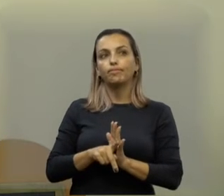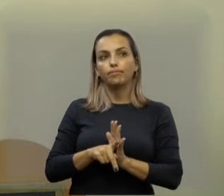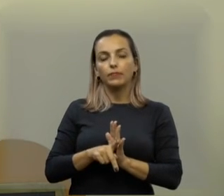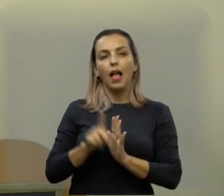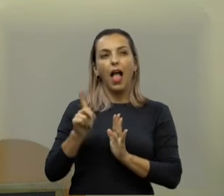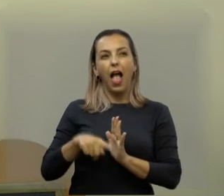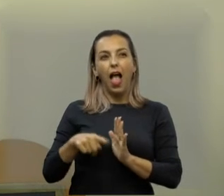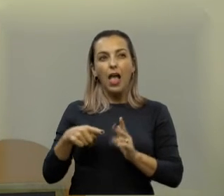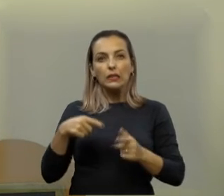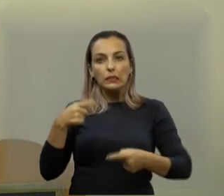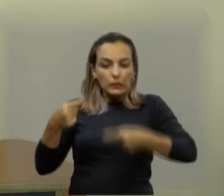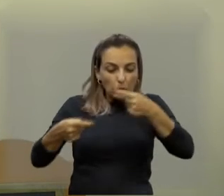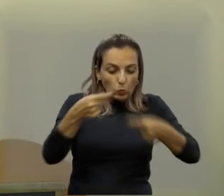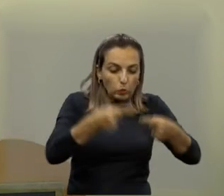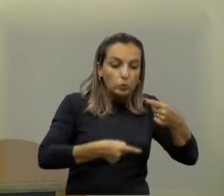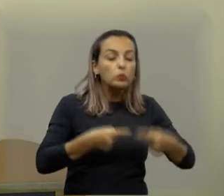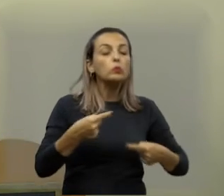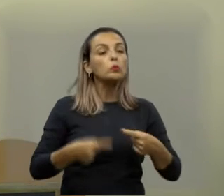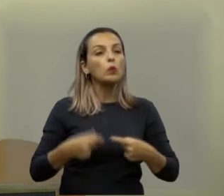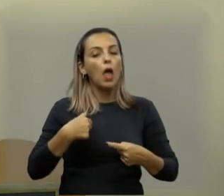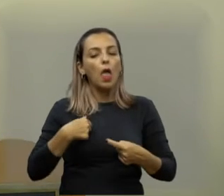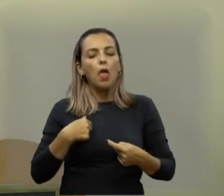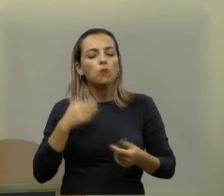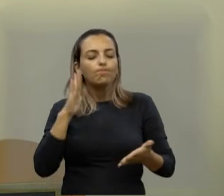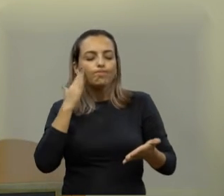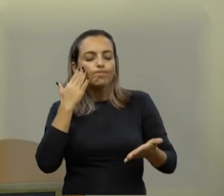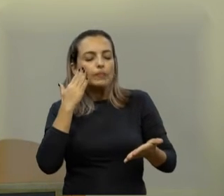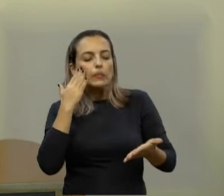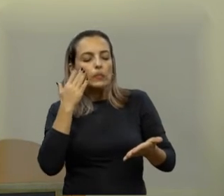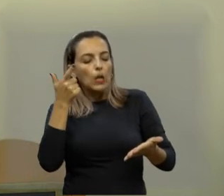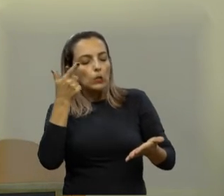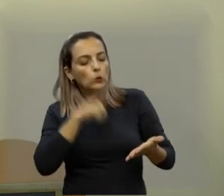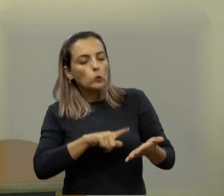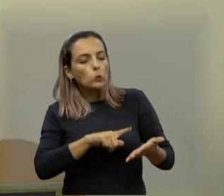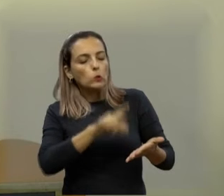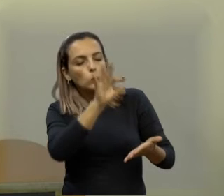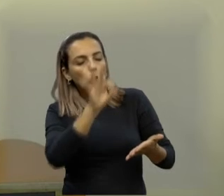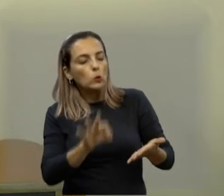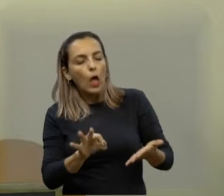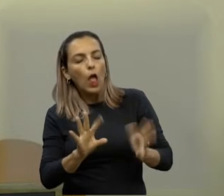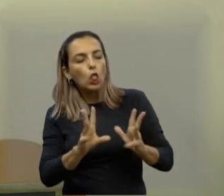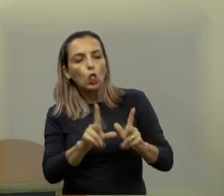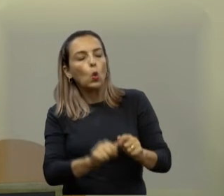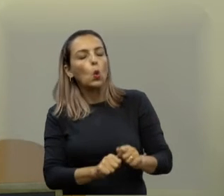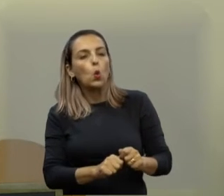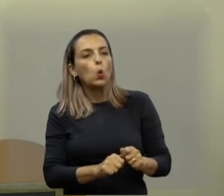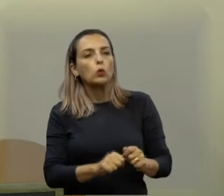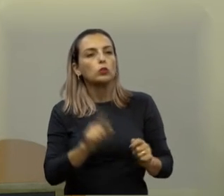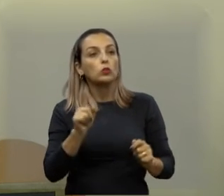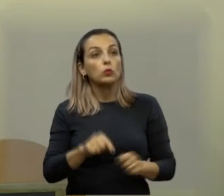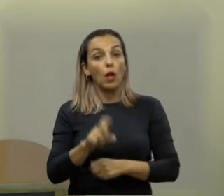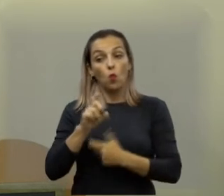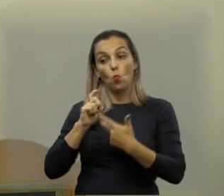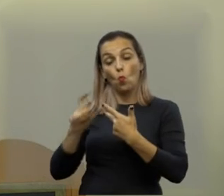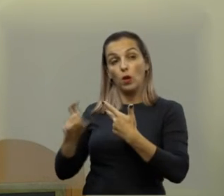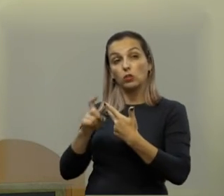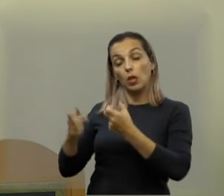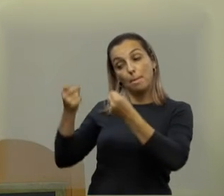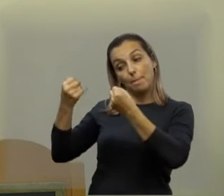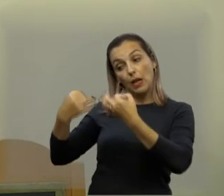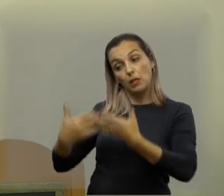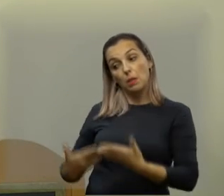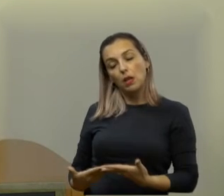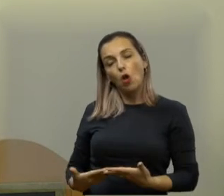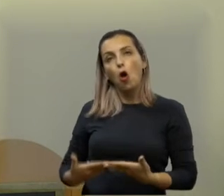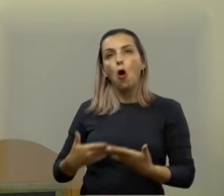polêmico eu não consegui ainda entender o projeto é 100 porcento é explicação do executivo esteve aqui ontem